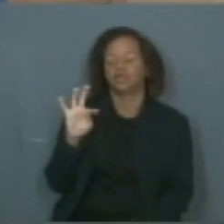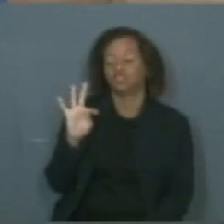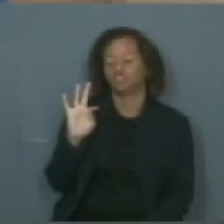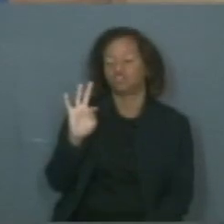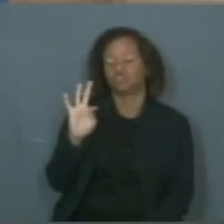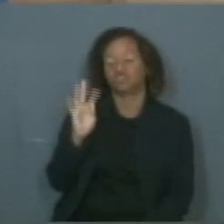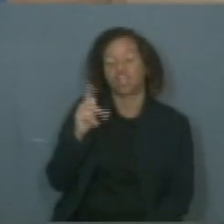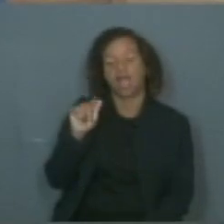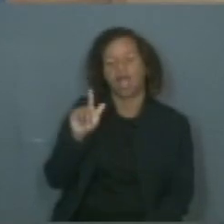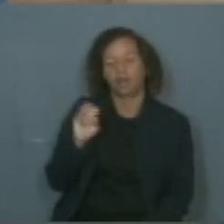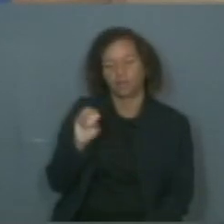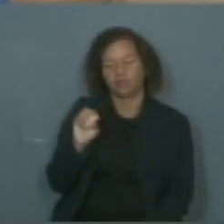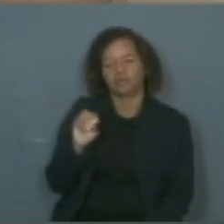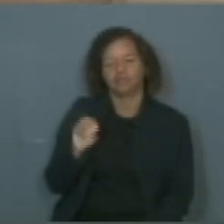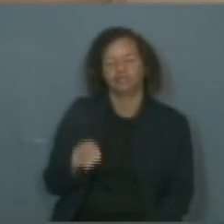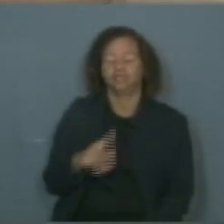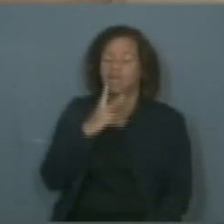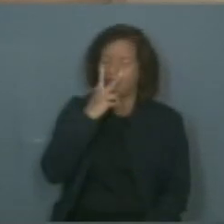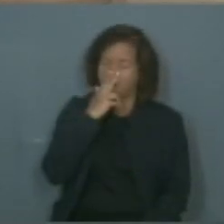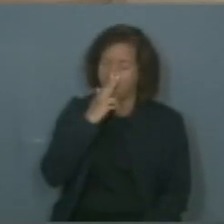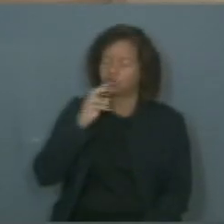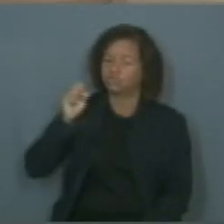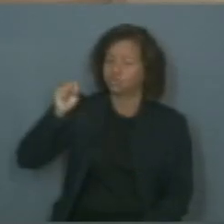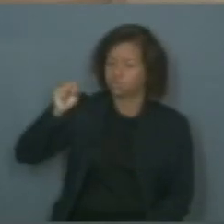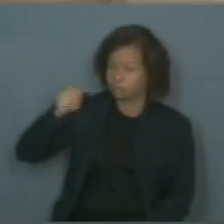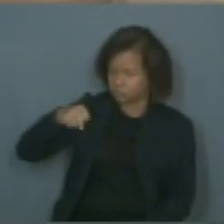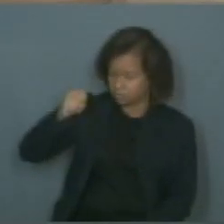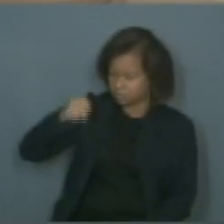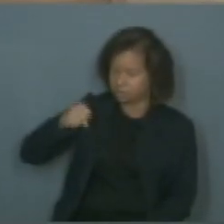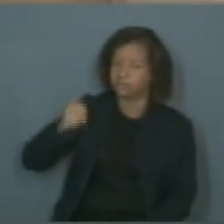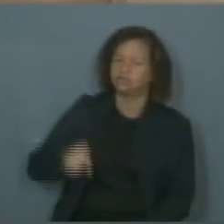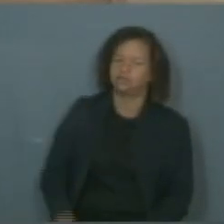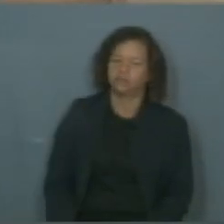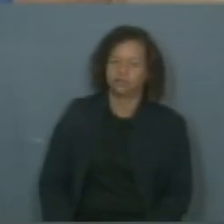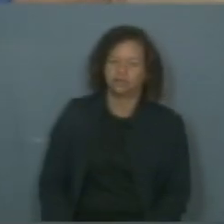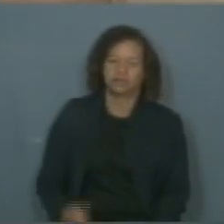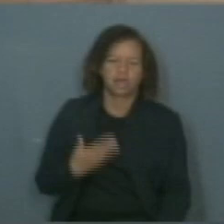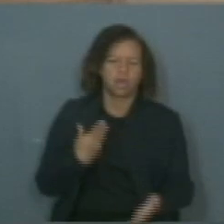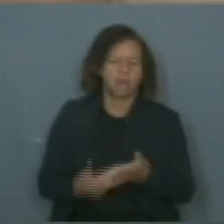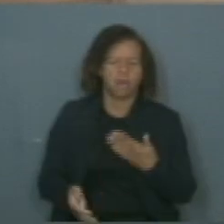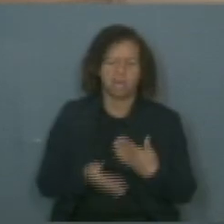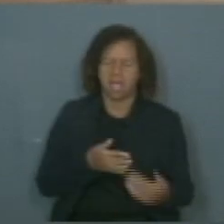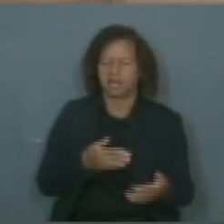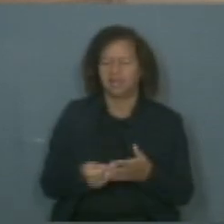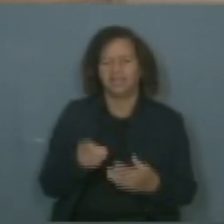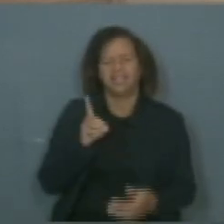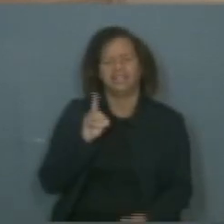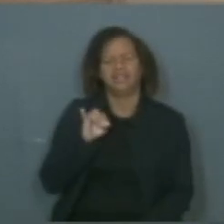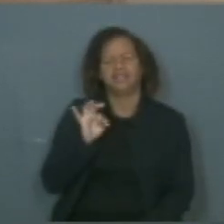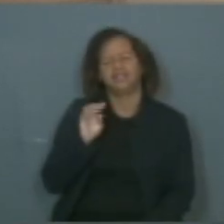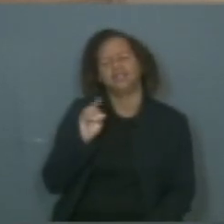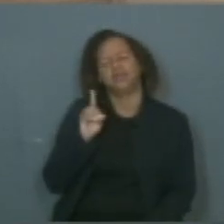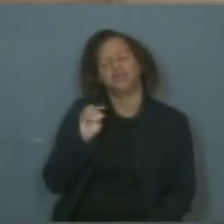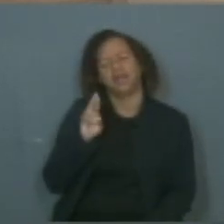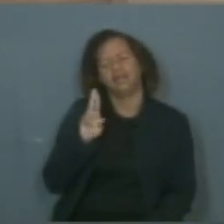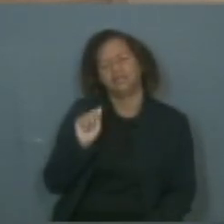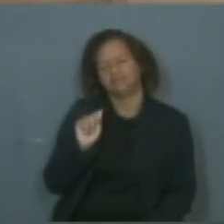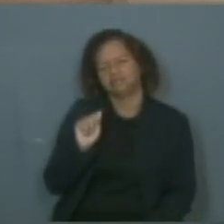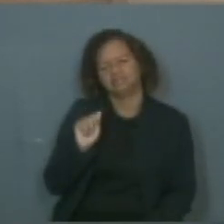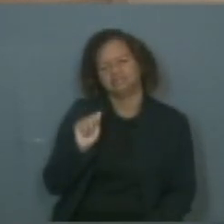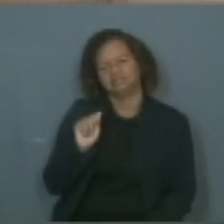aqui. Acho, sim, que qualquer tipo de ditadura tem que